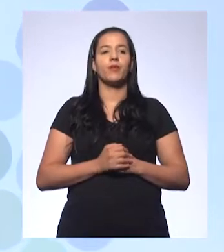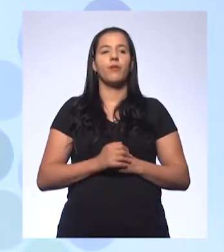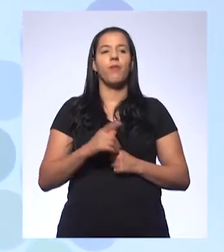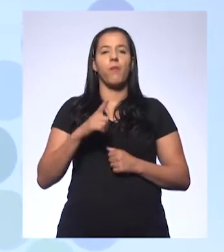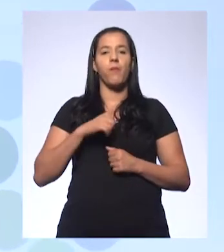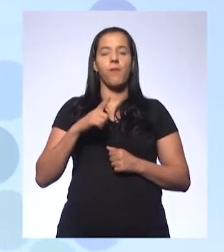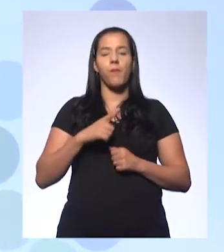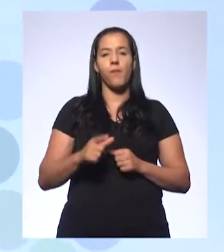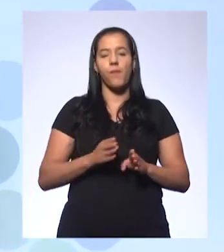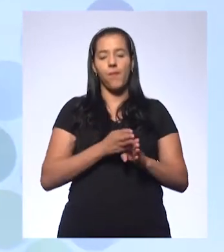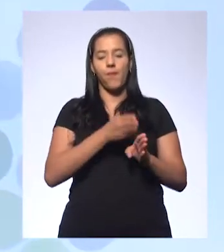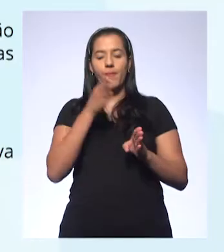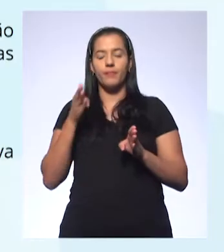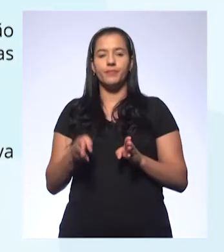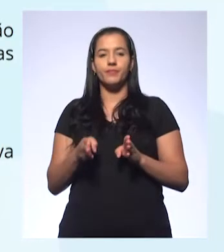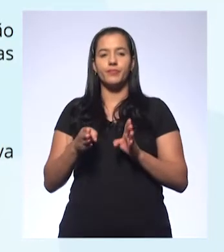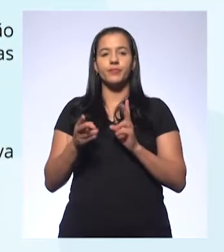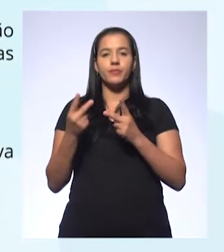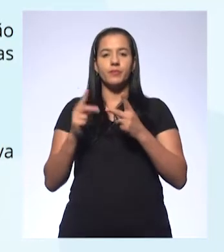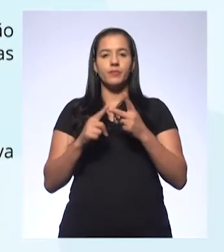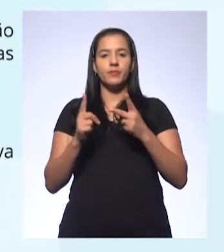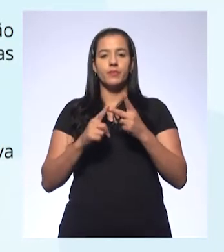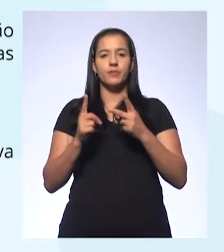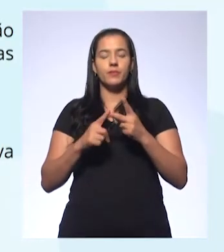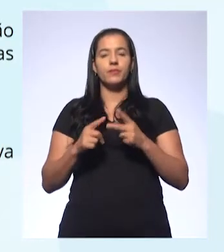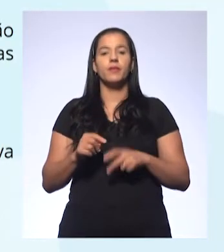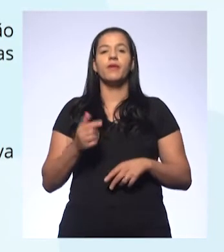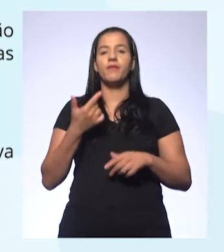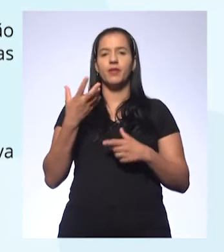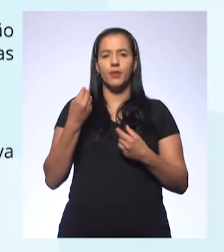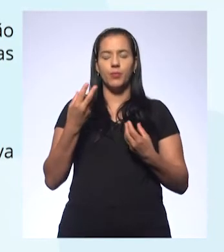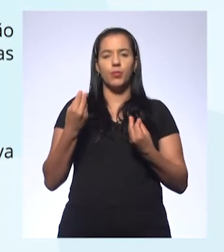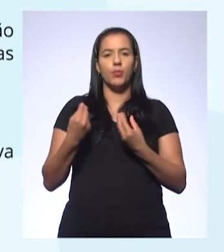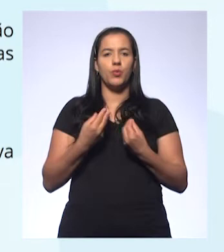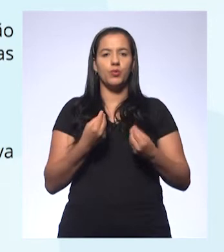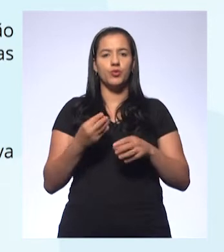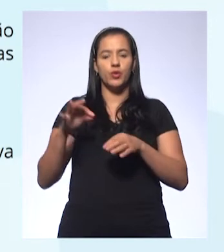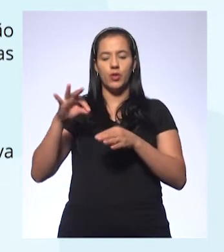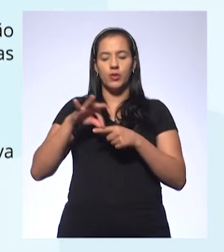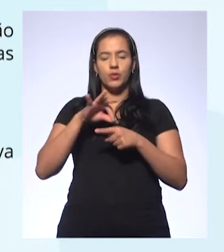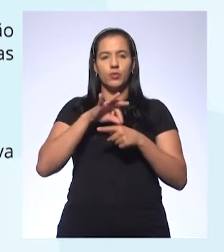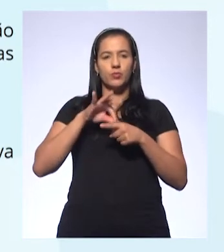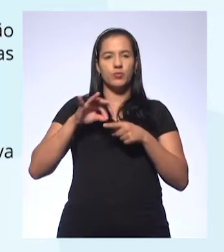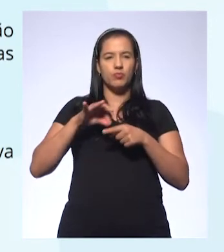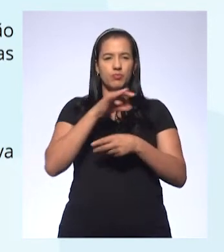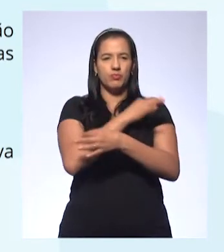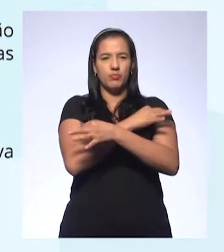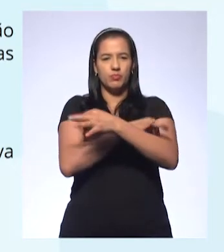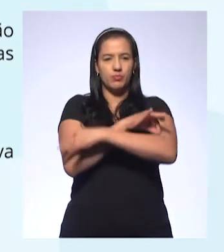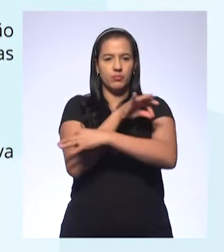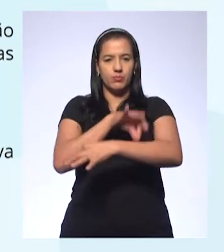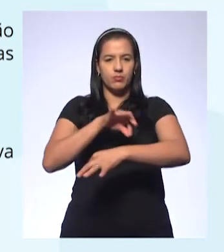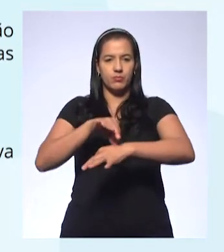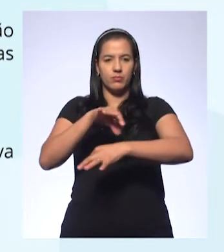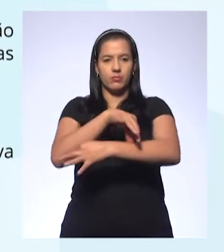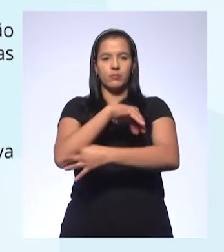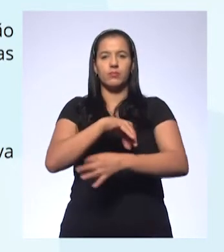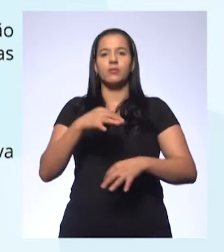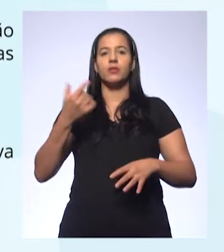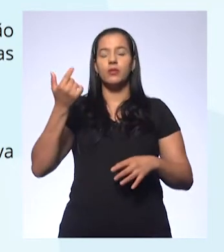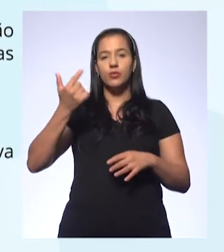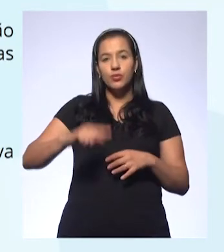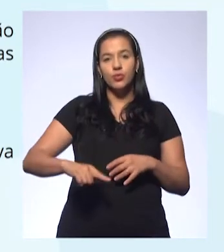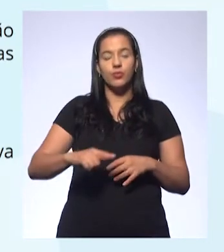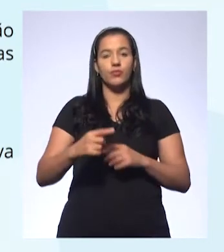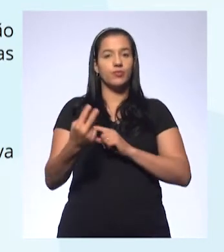sífilis secundária. O que é a sífilis secundária? Vai aparecer um monte de pintinhas no corpo, etc. e tal. De novo, se você